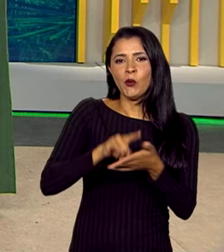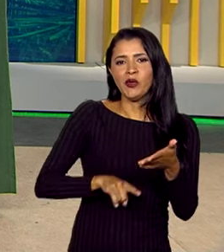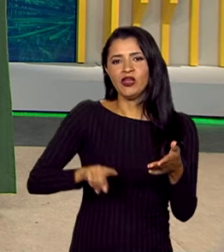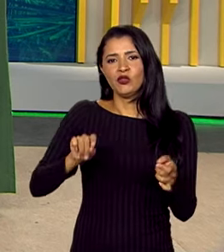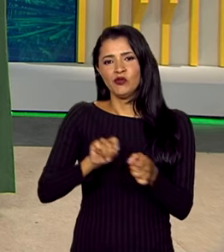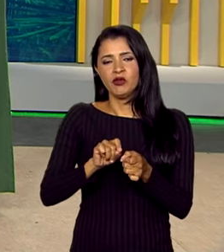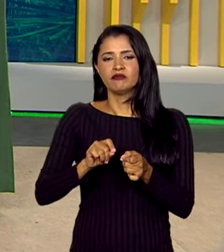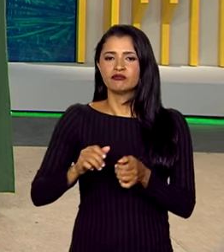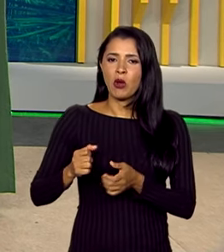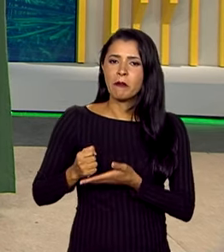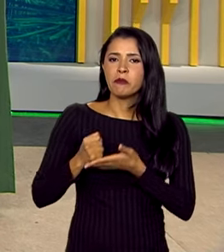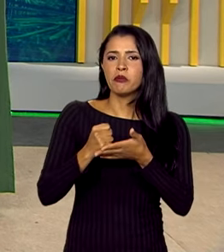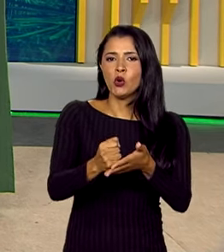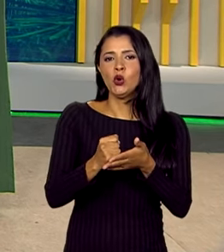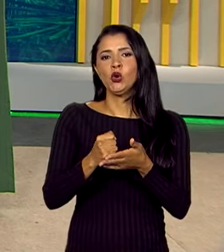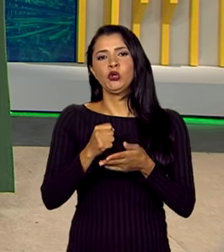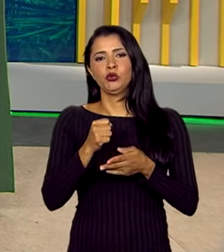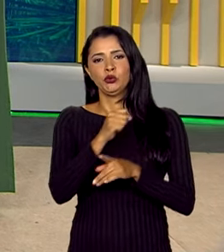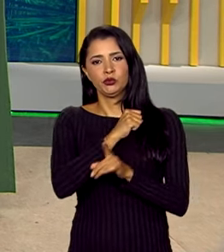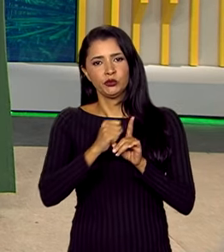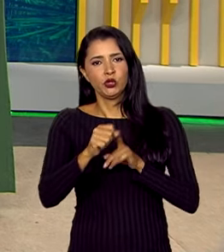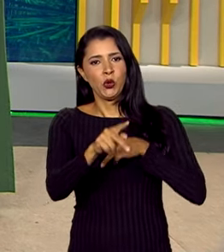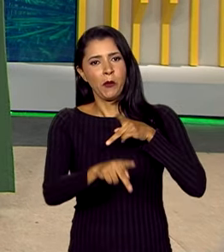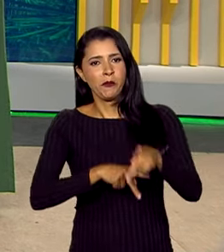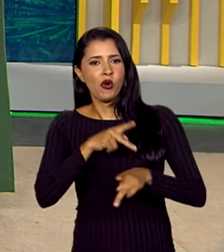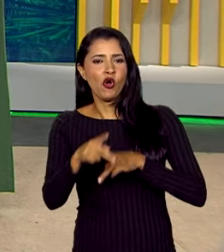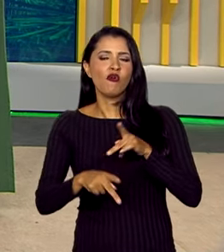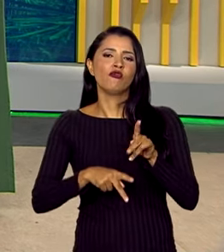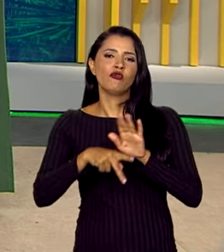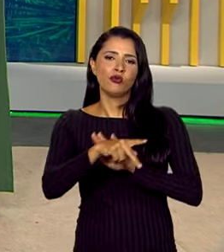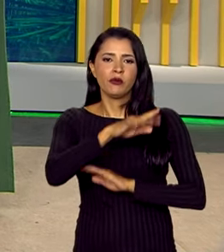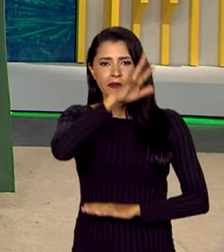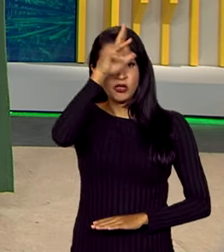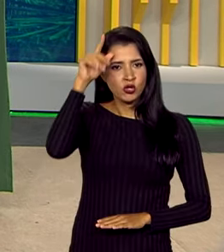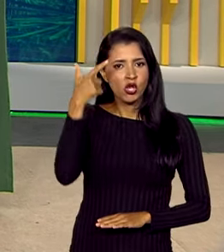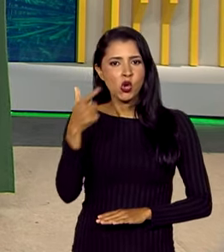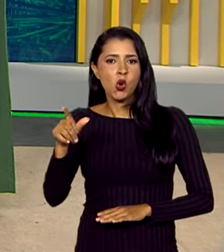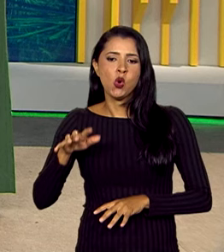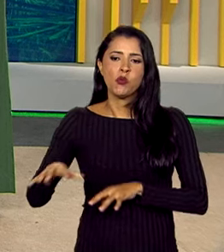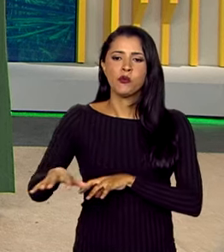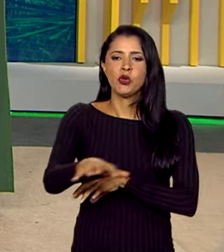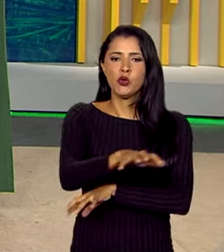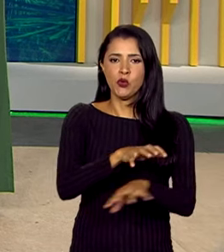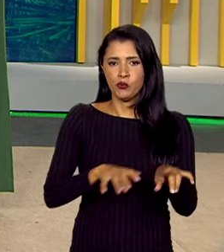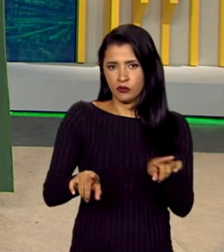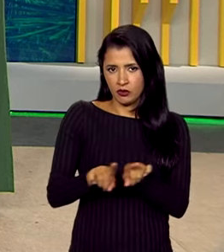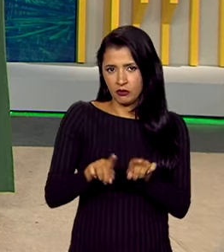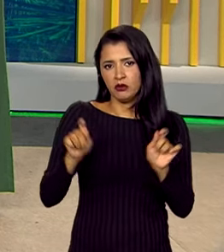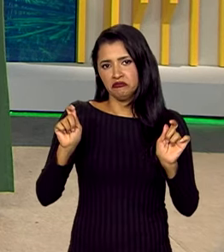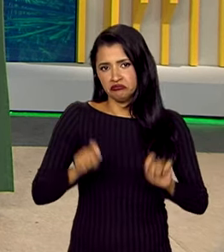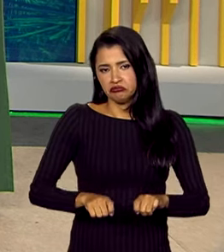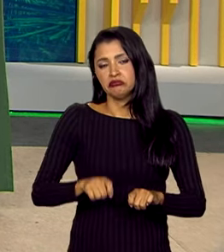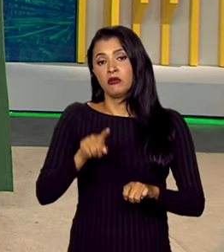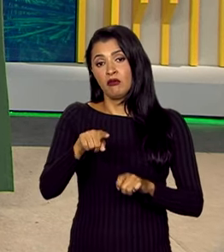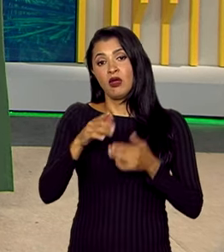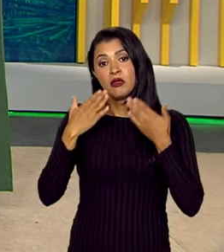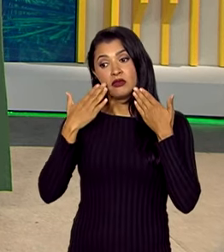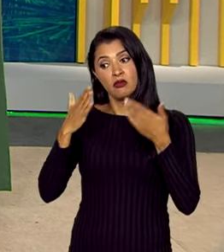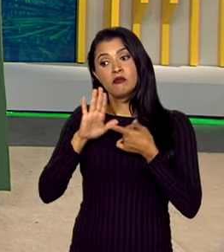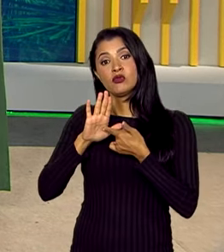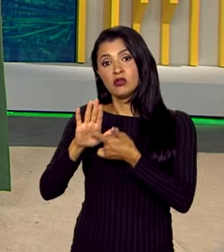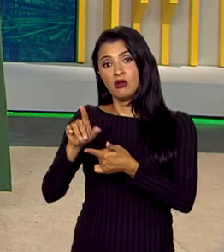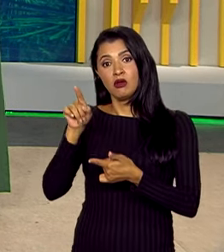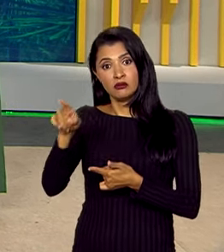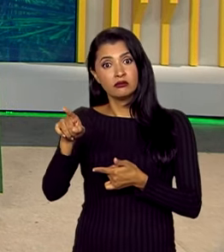contribuição social de povos nativos da região amazônica e de outros biomas brasileiros também devem ser apresentados.